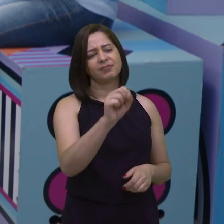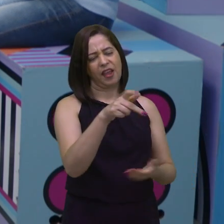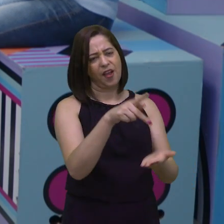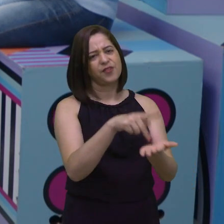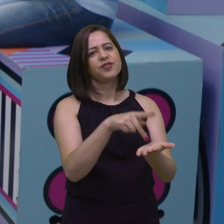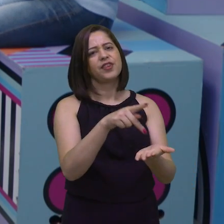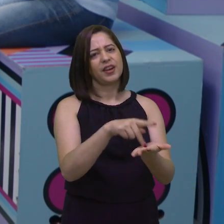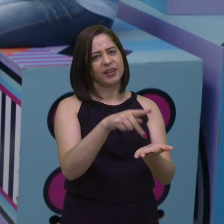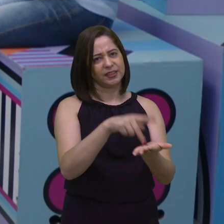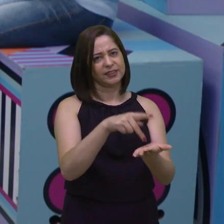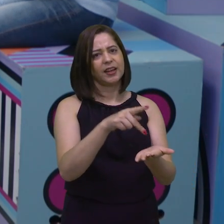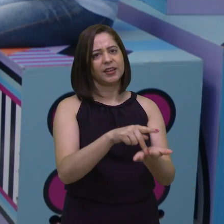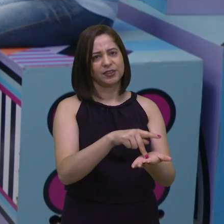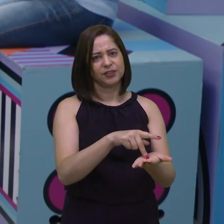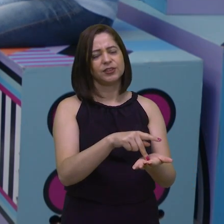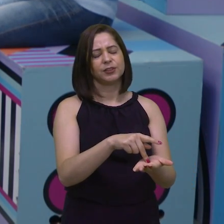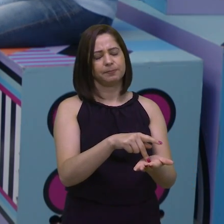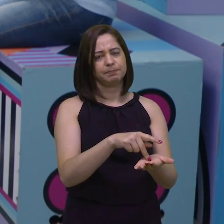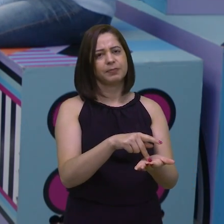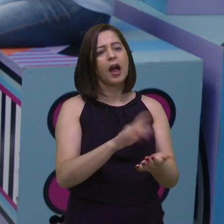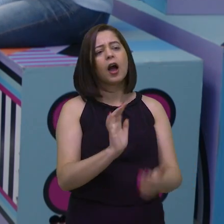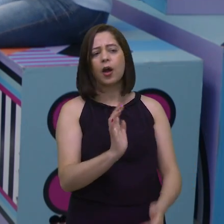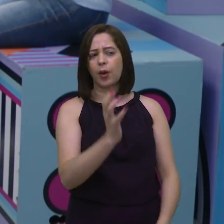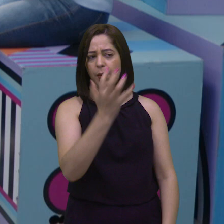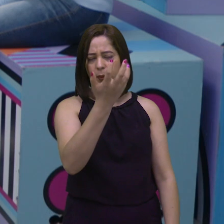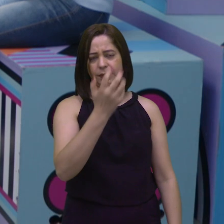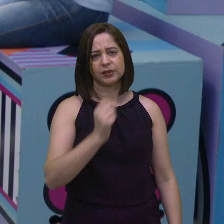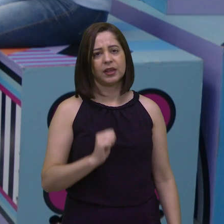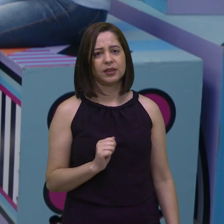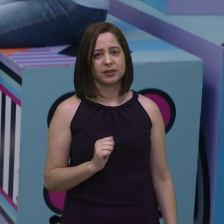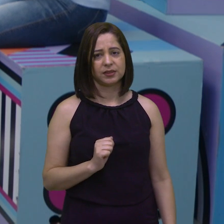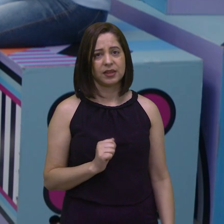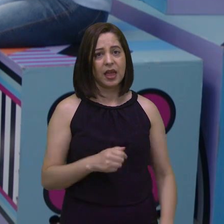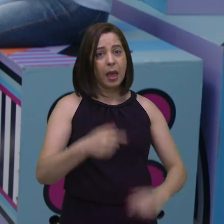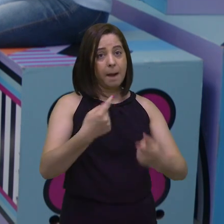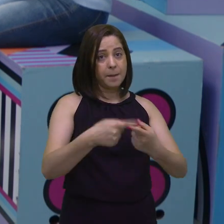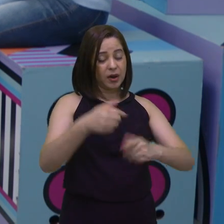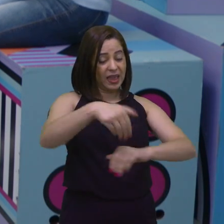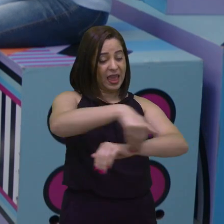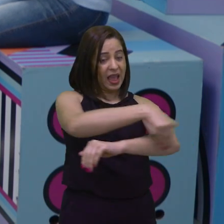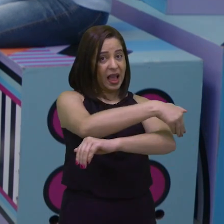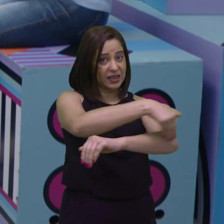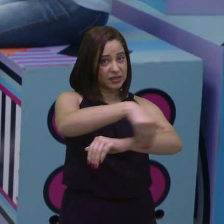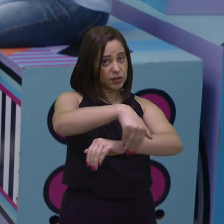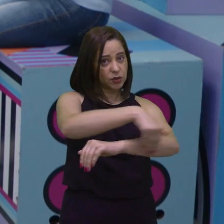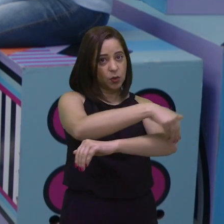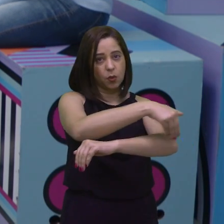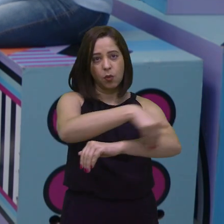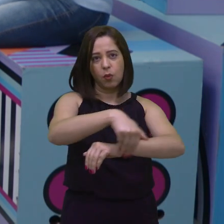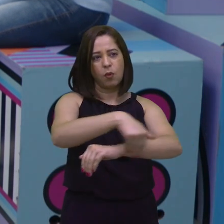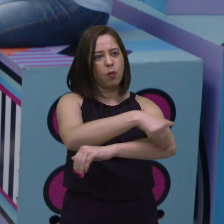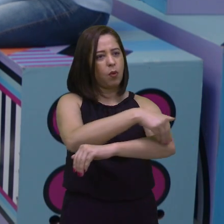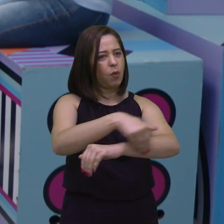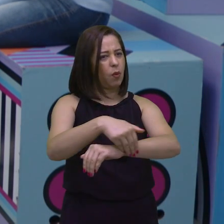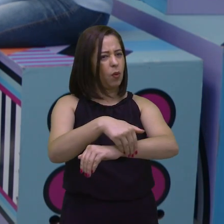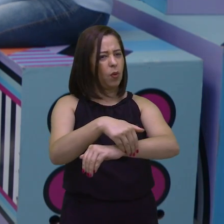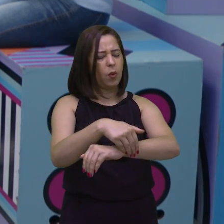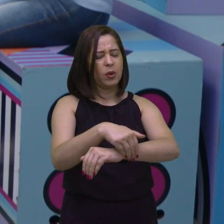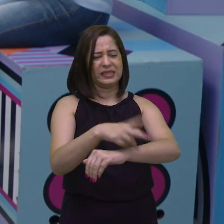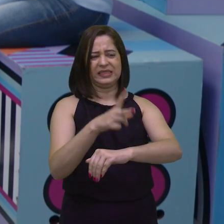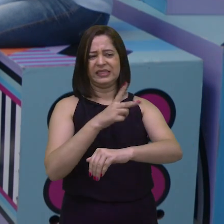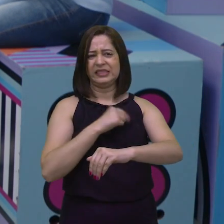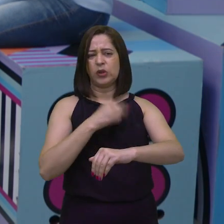a realidade, é o que a gente encontra mesmo, são as ruas